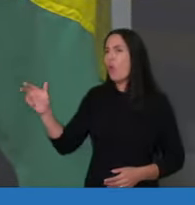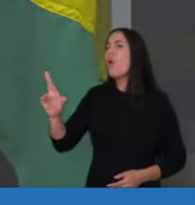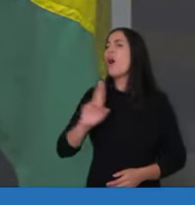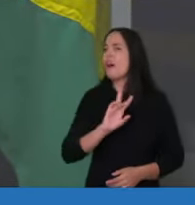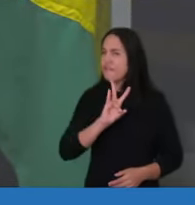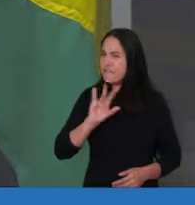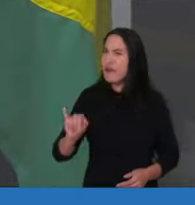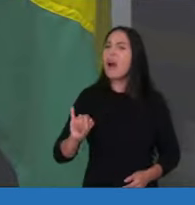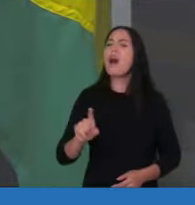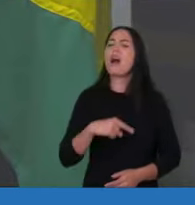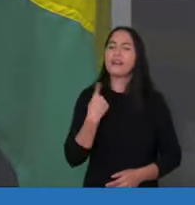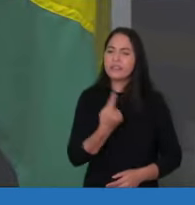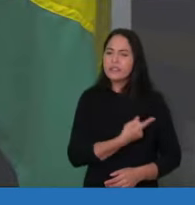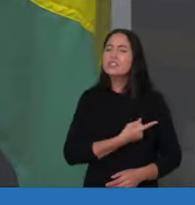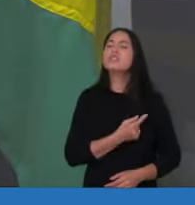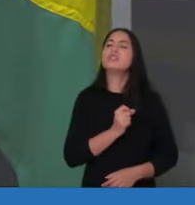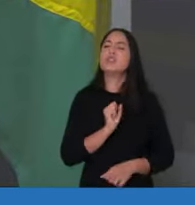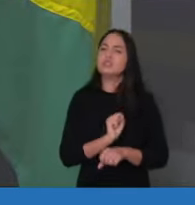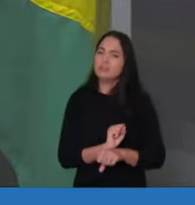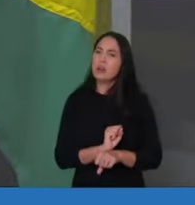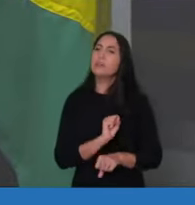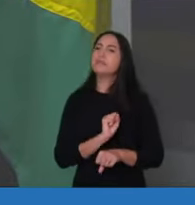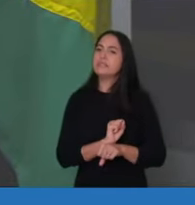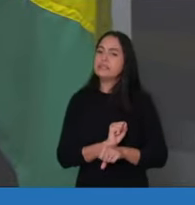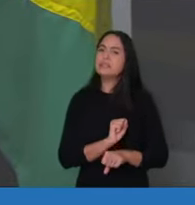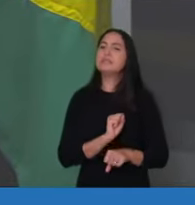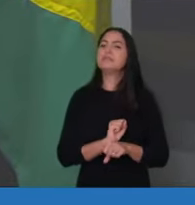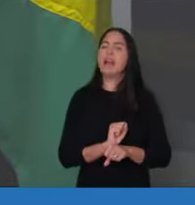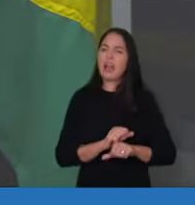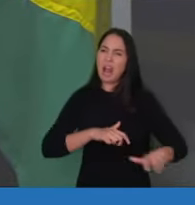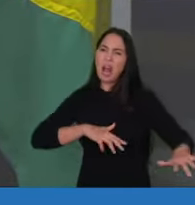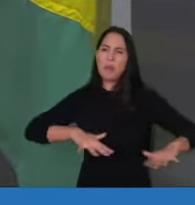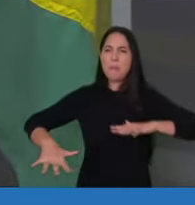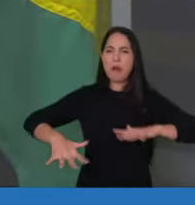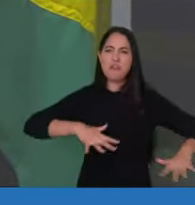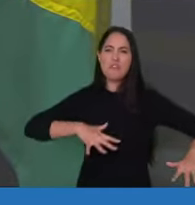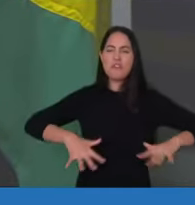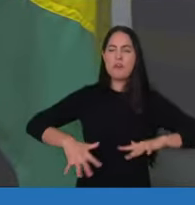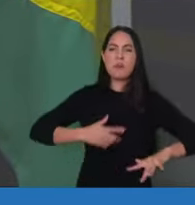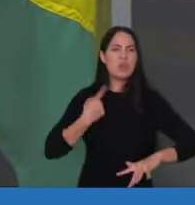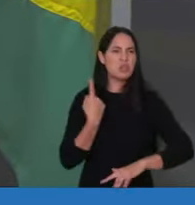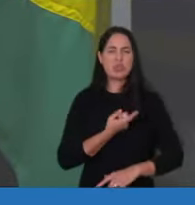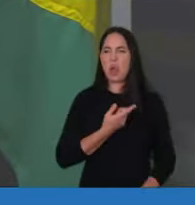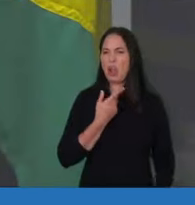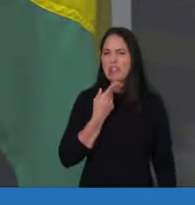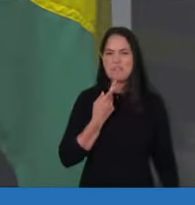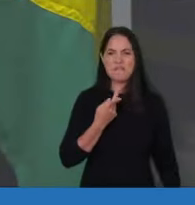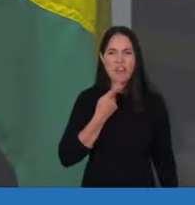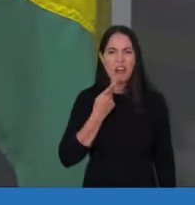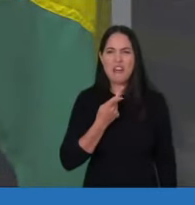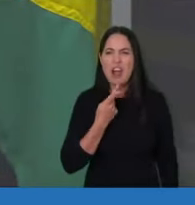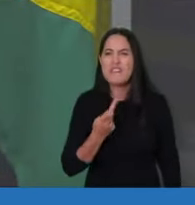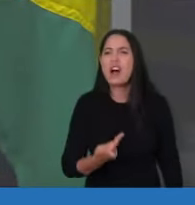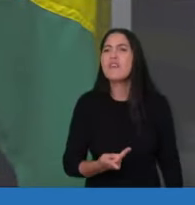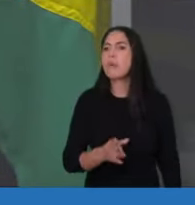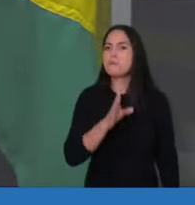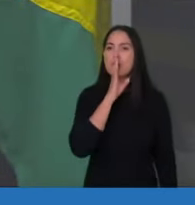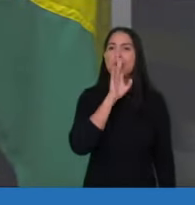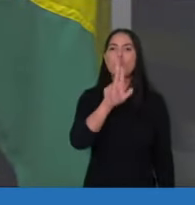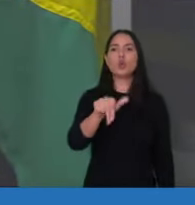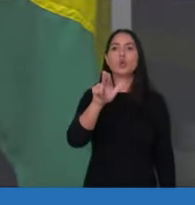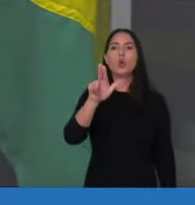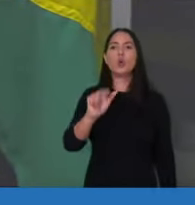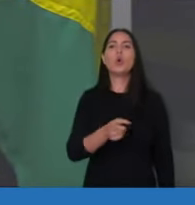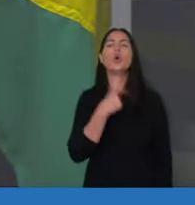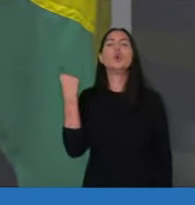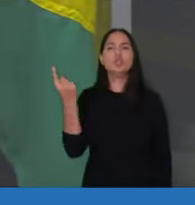e nós estaremos na frente e não nos calaremos enquanto não houver